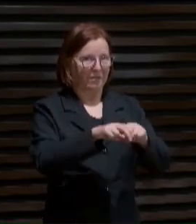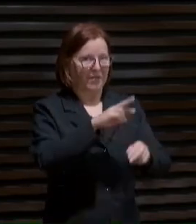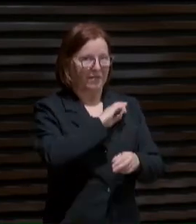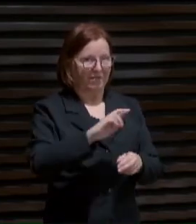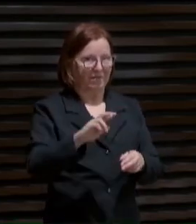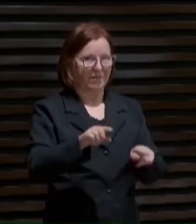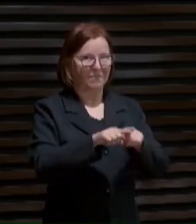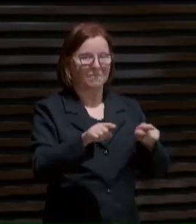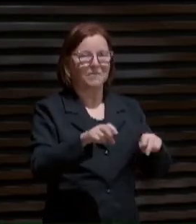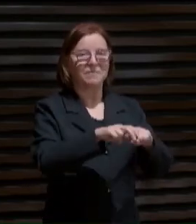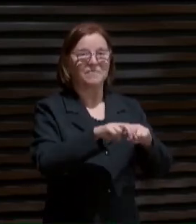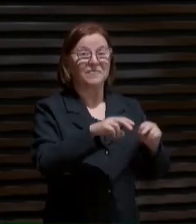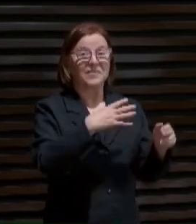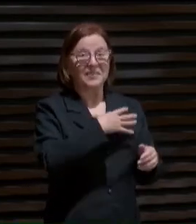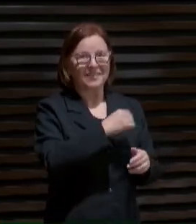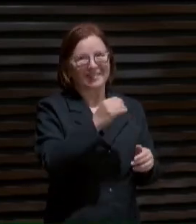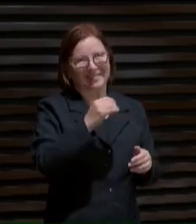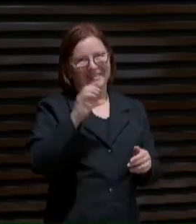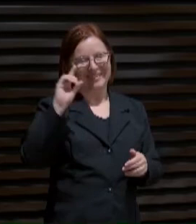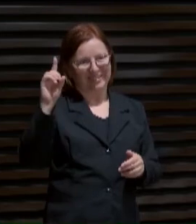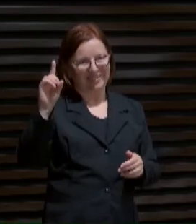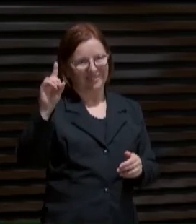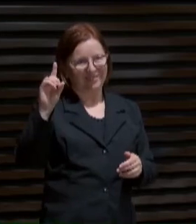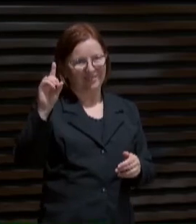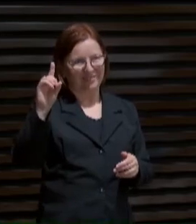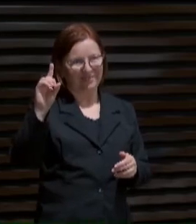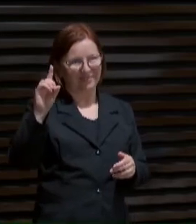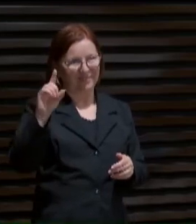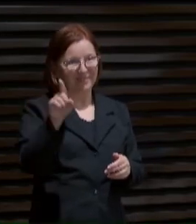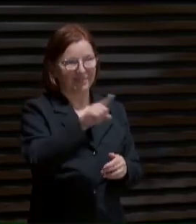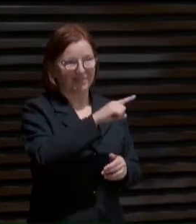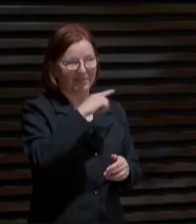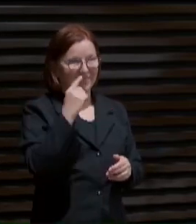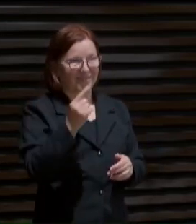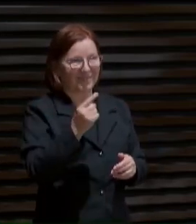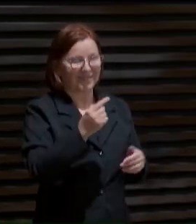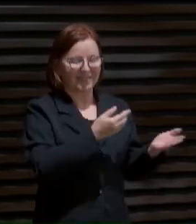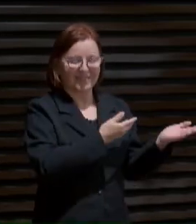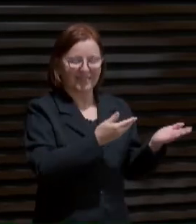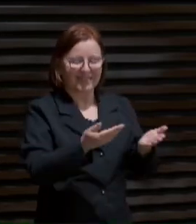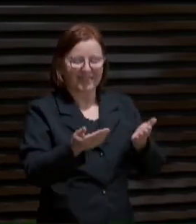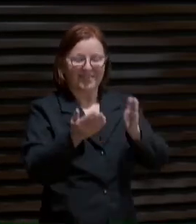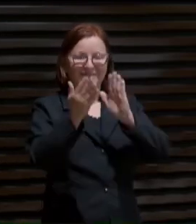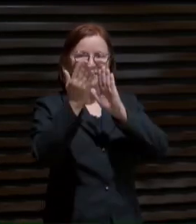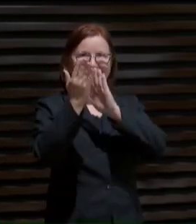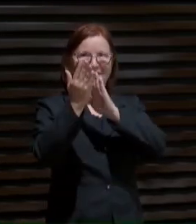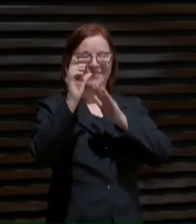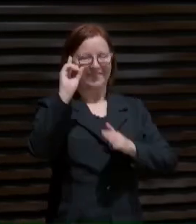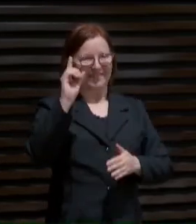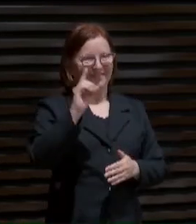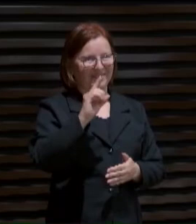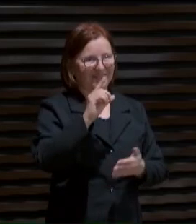Deus é um que nos leva agora a nos a chegar diante dele com um verdadeiro coração